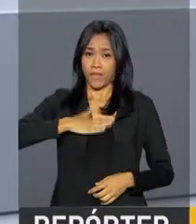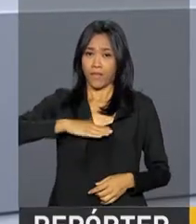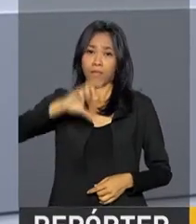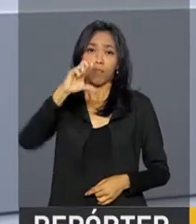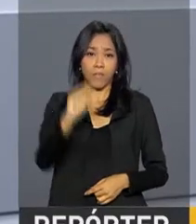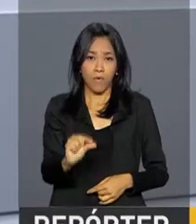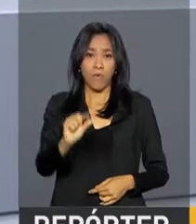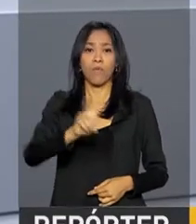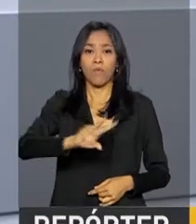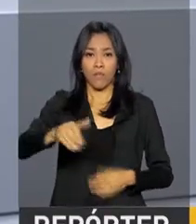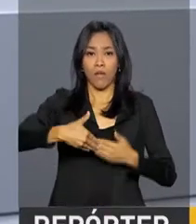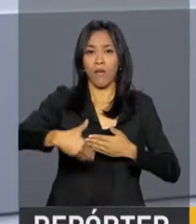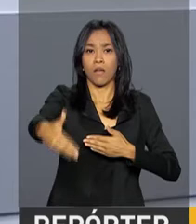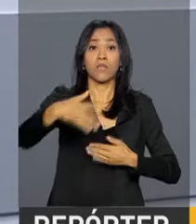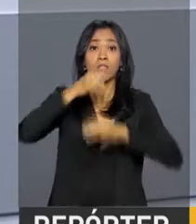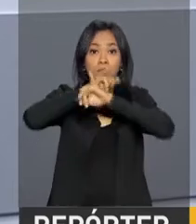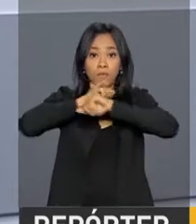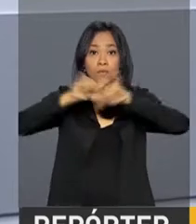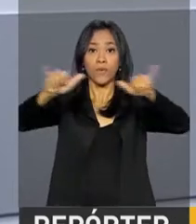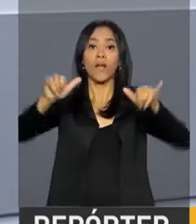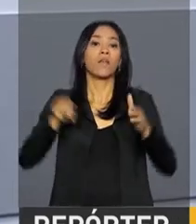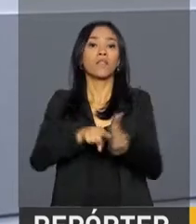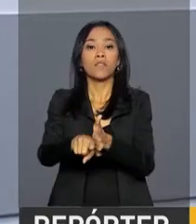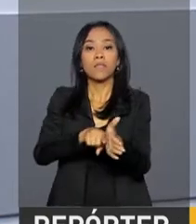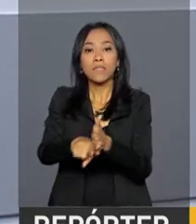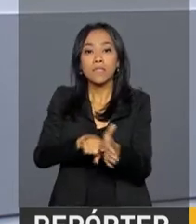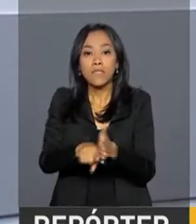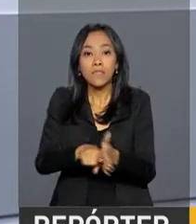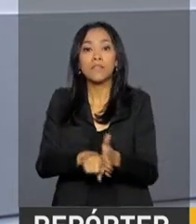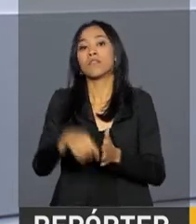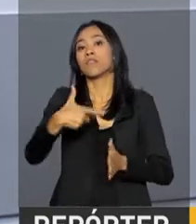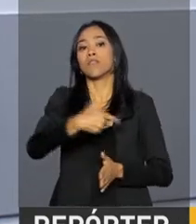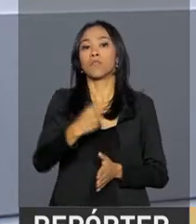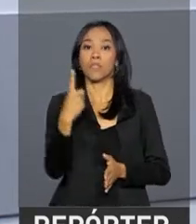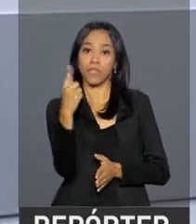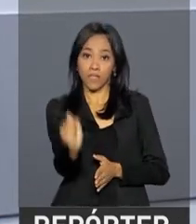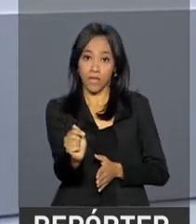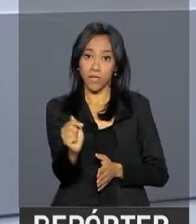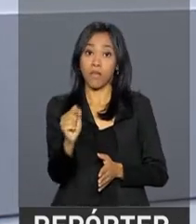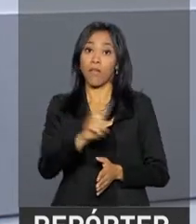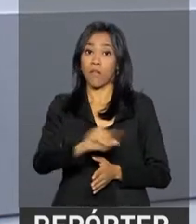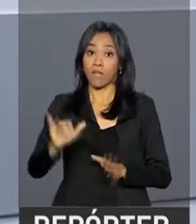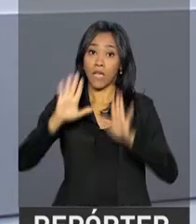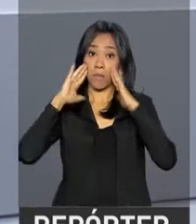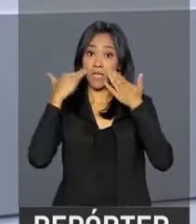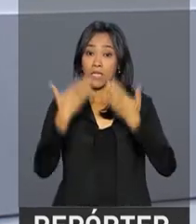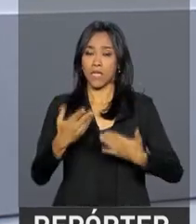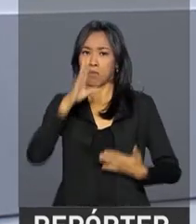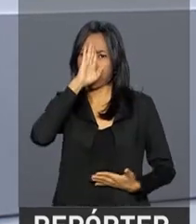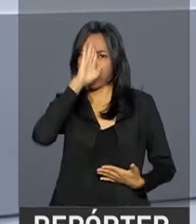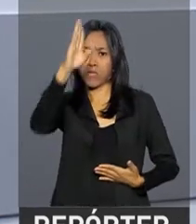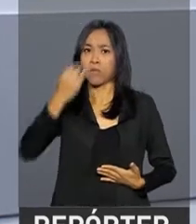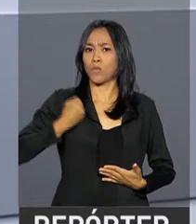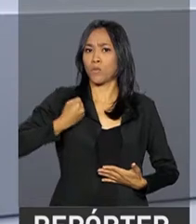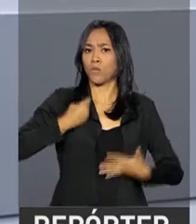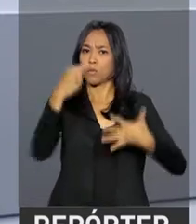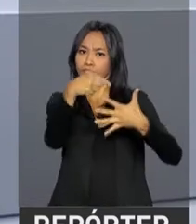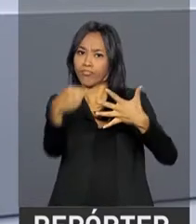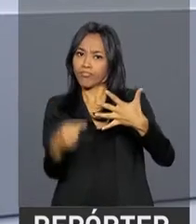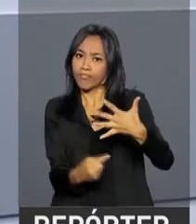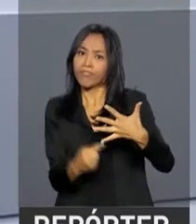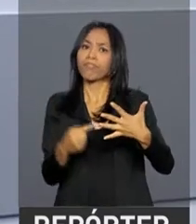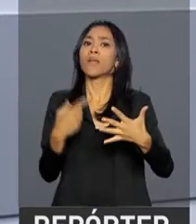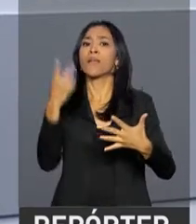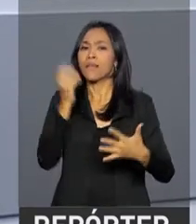pouco vão ser divulgados os dados do Censo Escolar 2017. Serão apresentados os principais números do levantamento estatístico